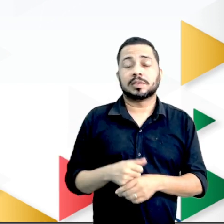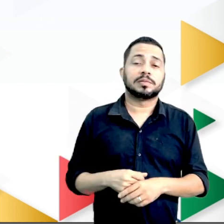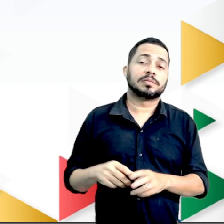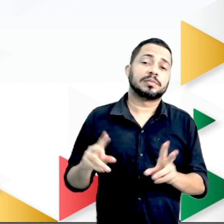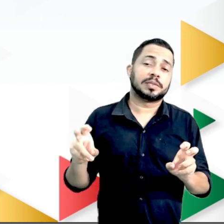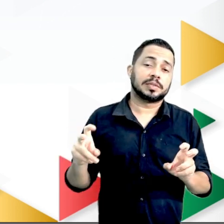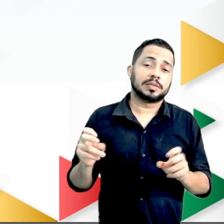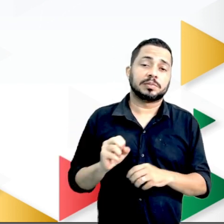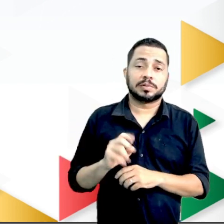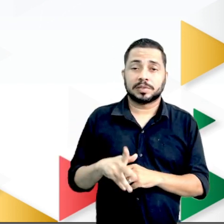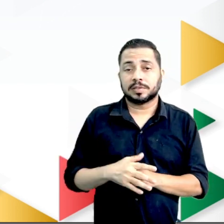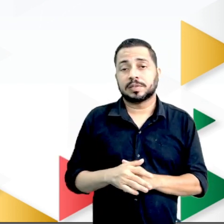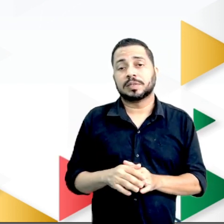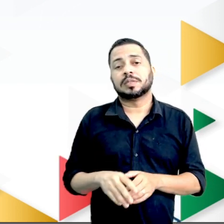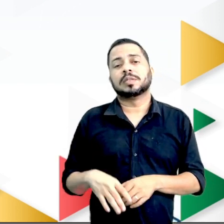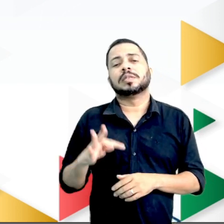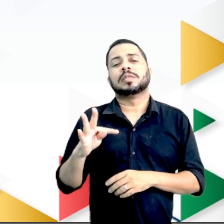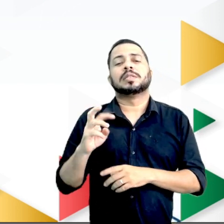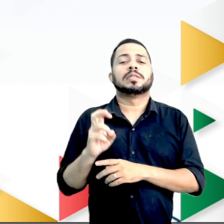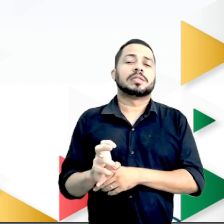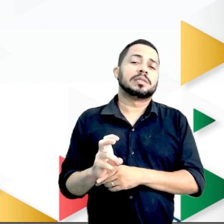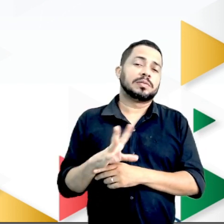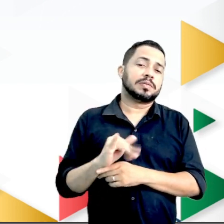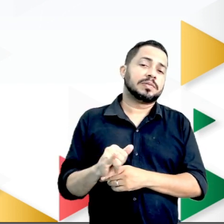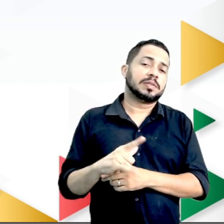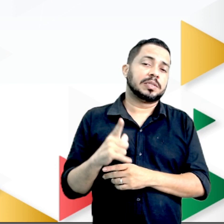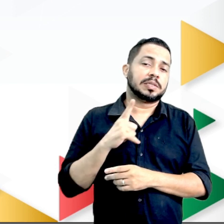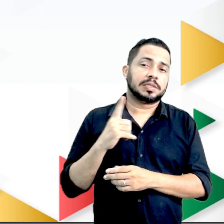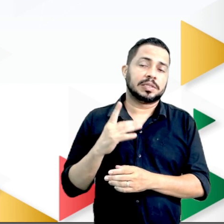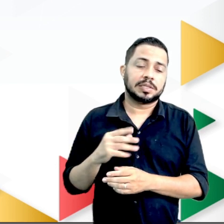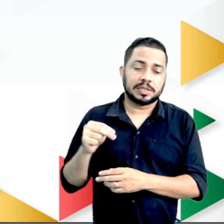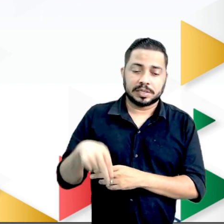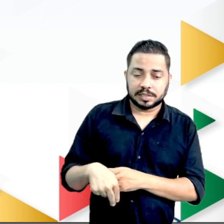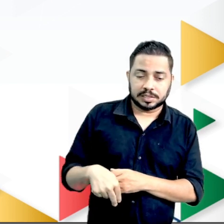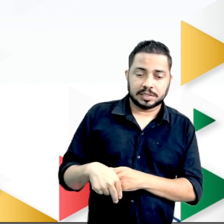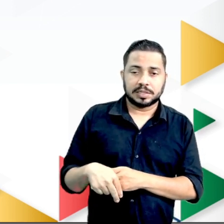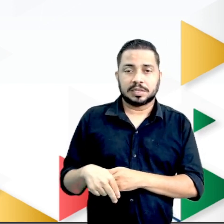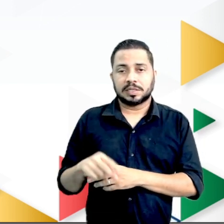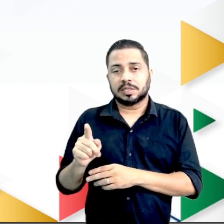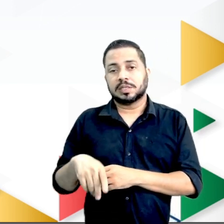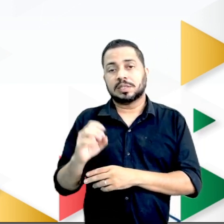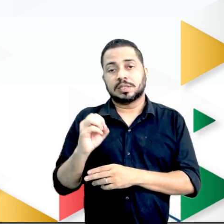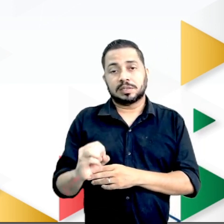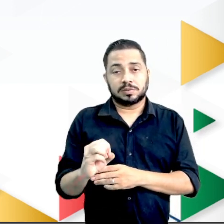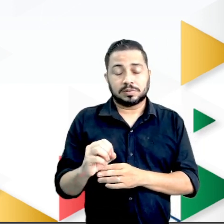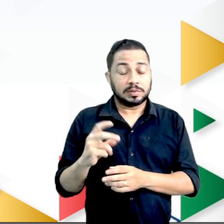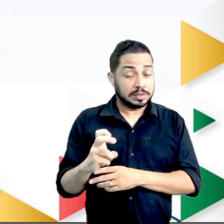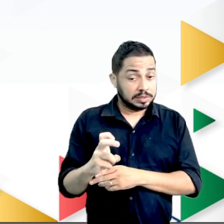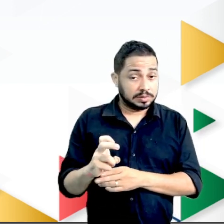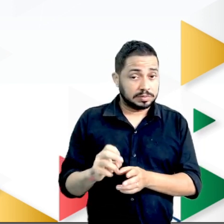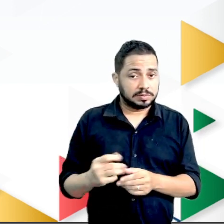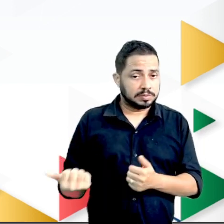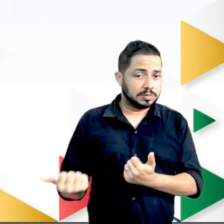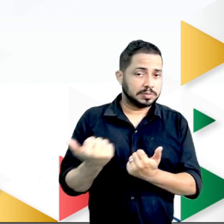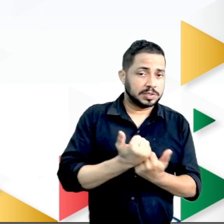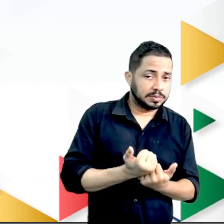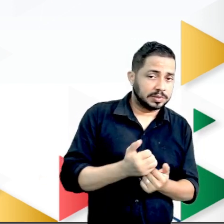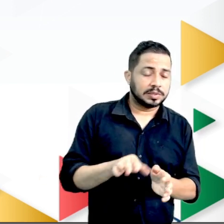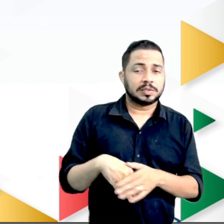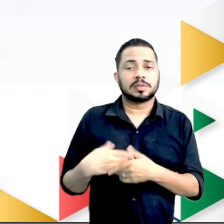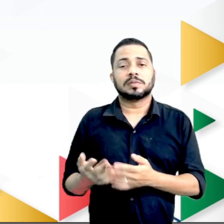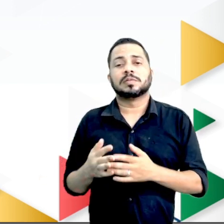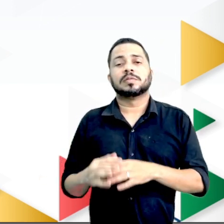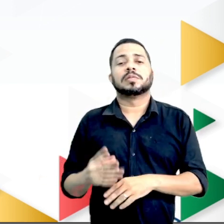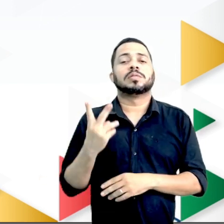ok? Vamos ver então? T5 vai ser quando n vale 5, tá? Vamos substituir? Então, vai